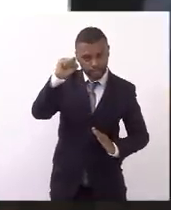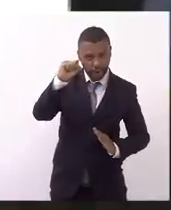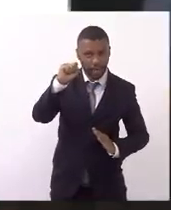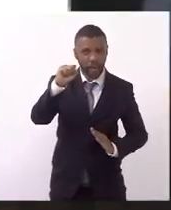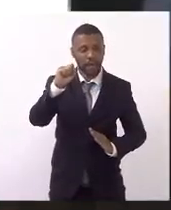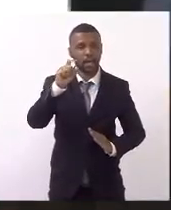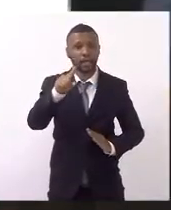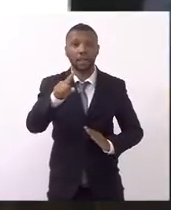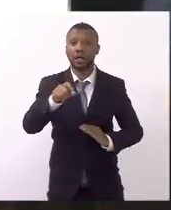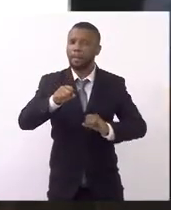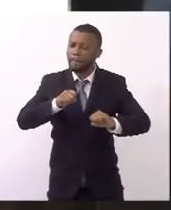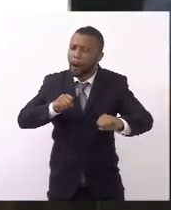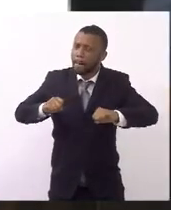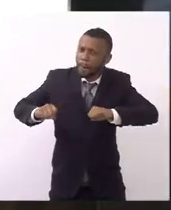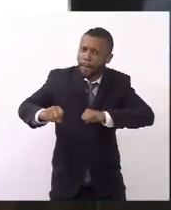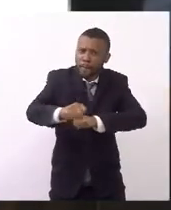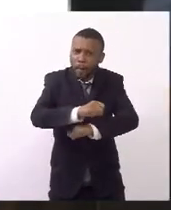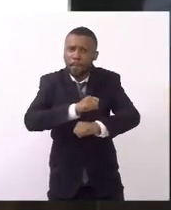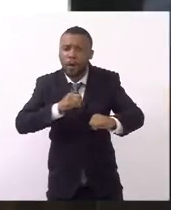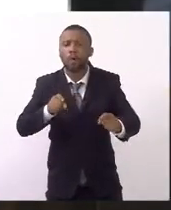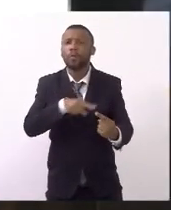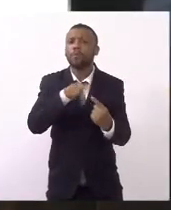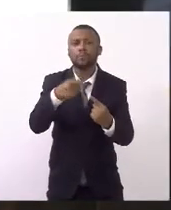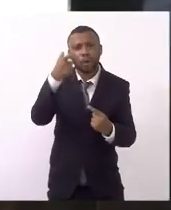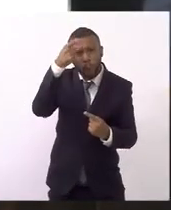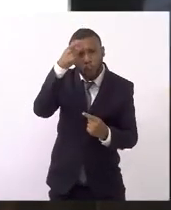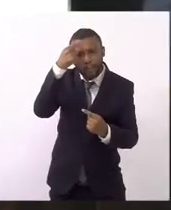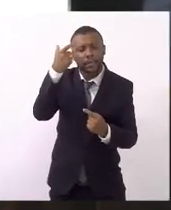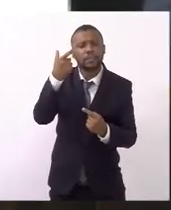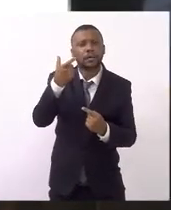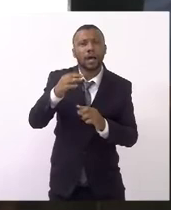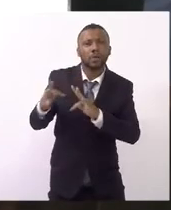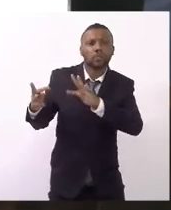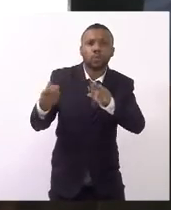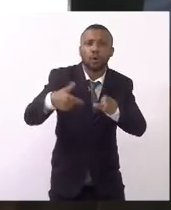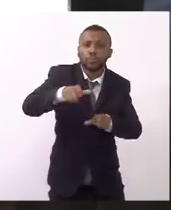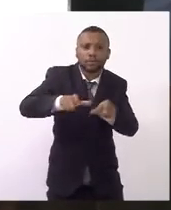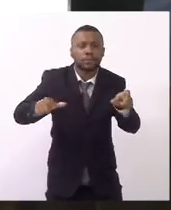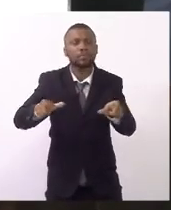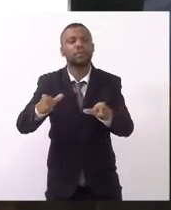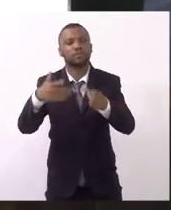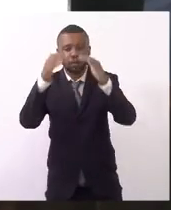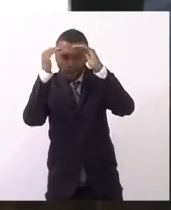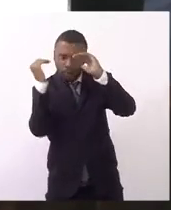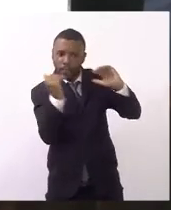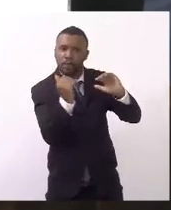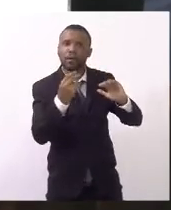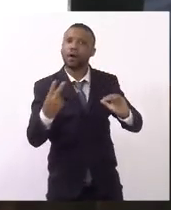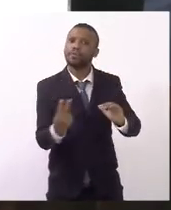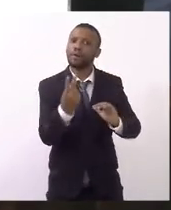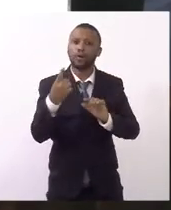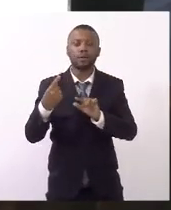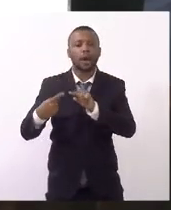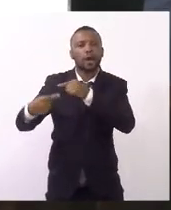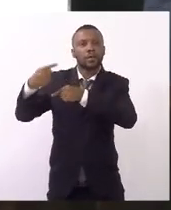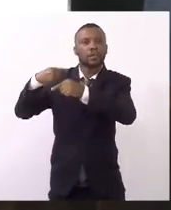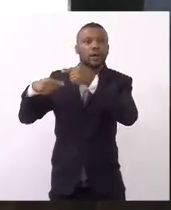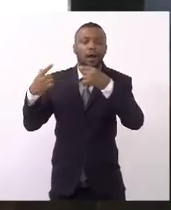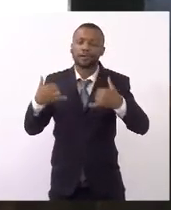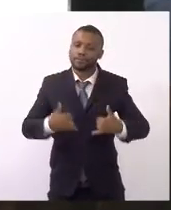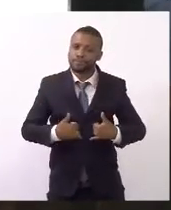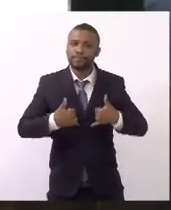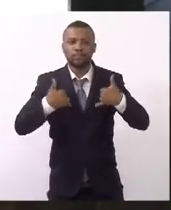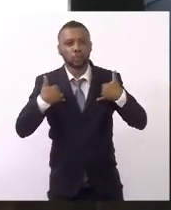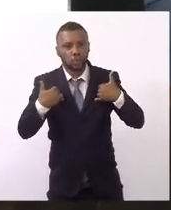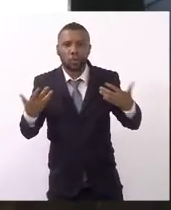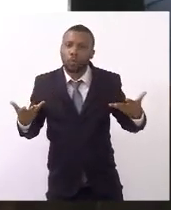e em sua luta busca conscientiza todos sobre a necessidade do respeito aos valores ancestrais é com imenso